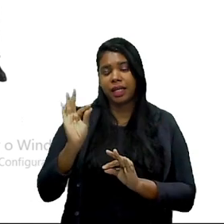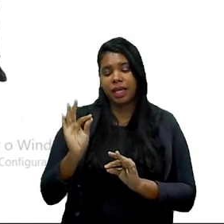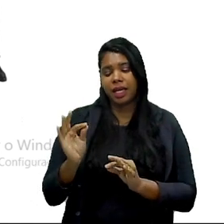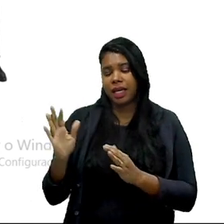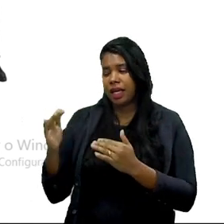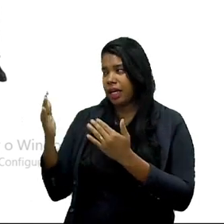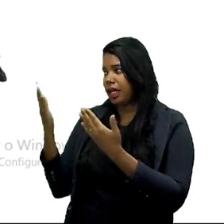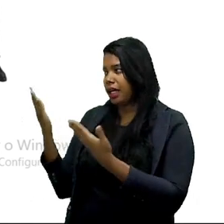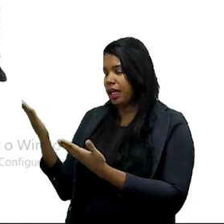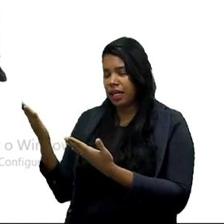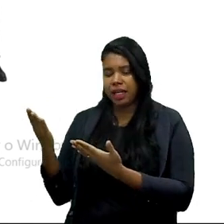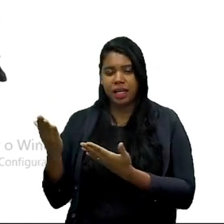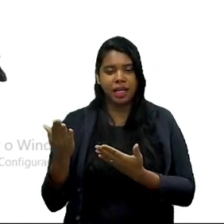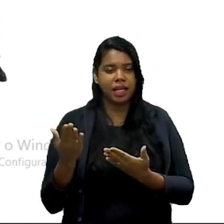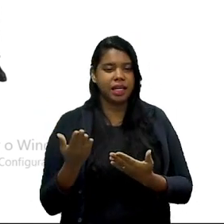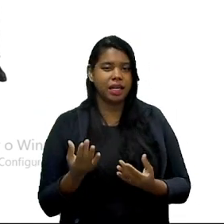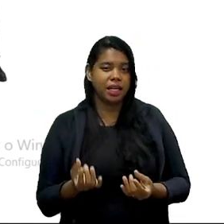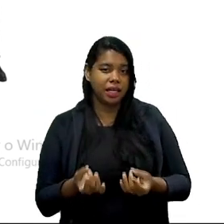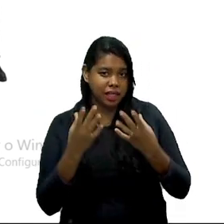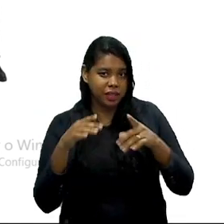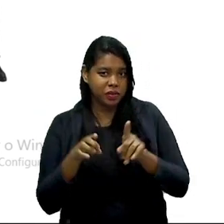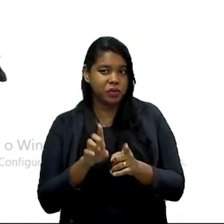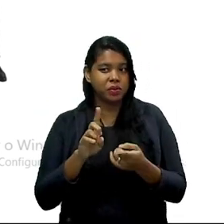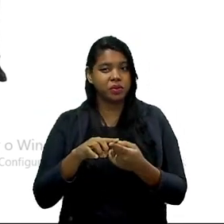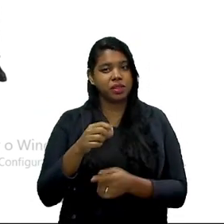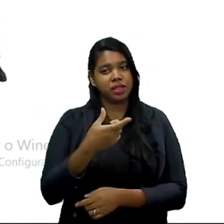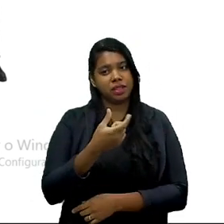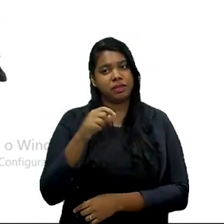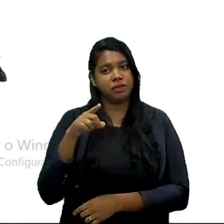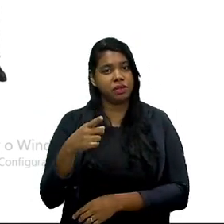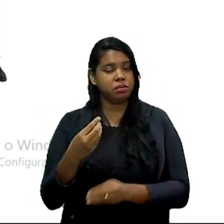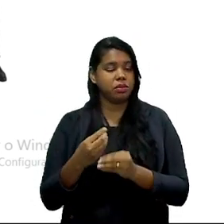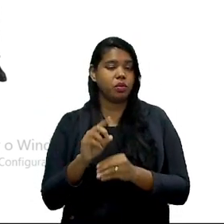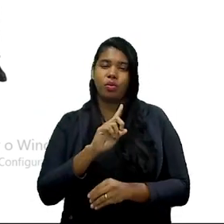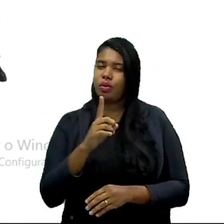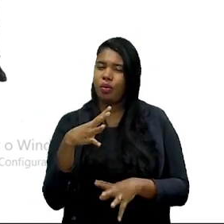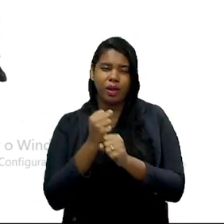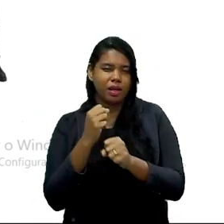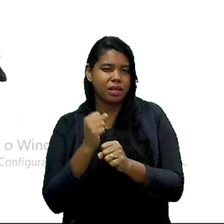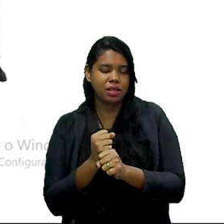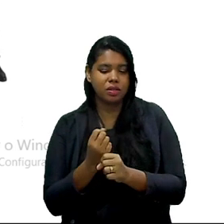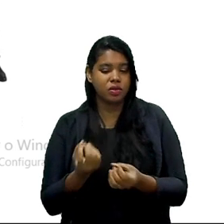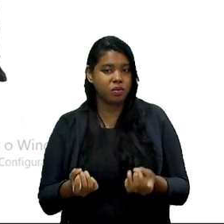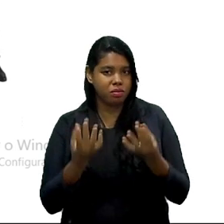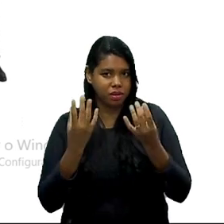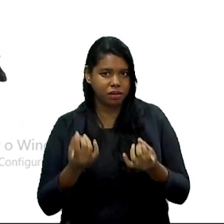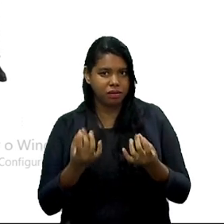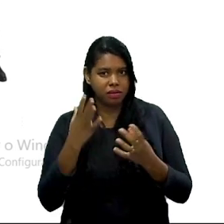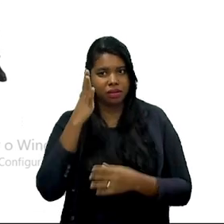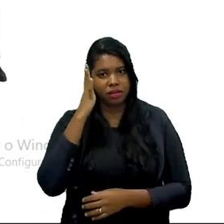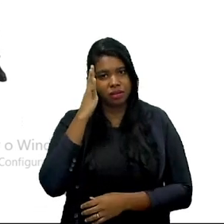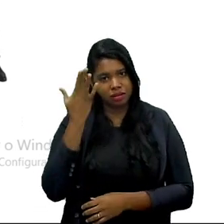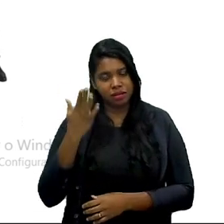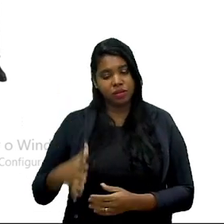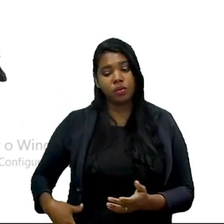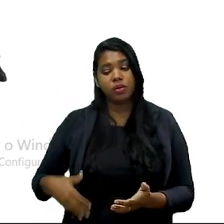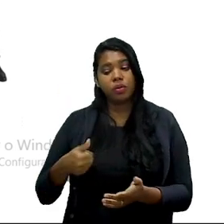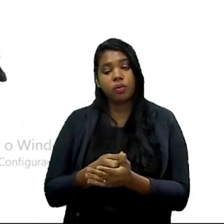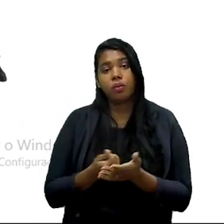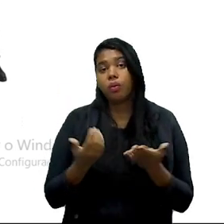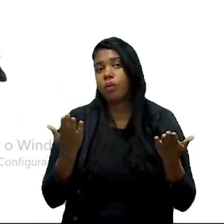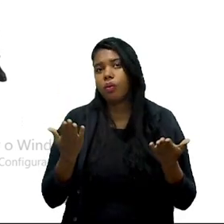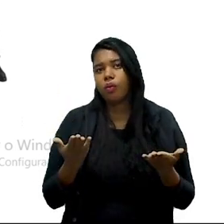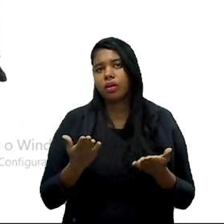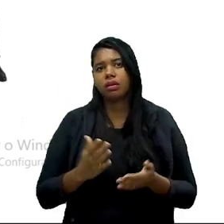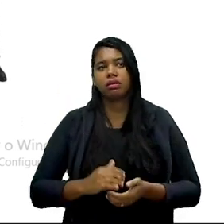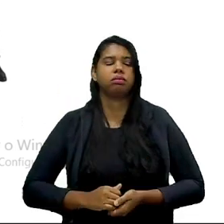mercadoria. Esse custo da mercadoria, esses 20 mil, não é o valor das vendas, é o valor justamente por quanto ele comprou a mercadoria. Aí,